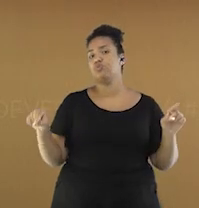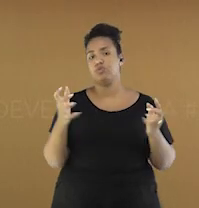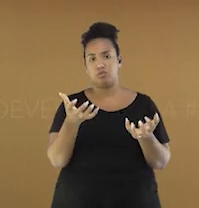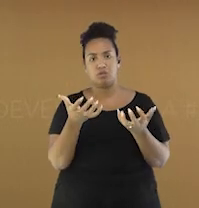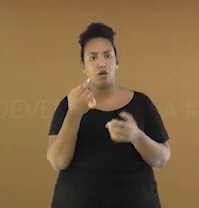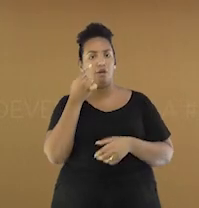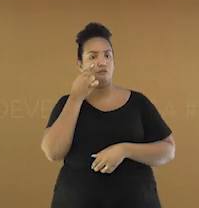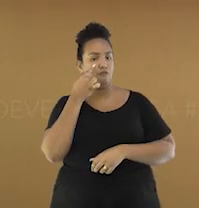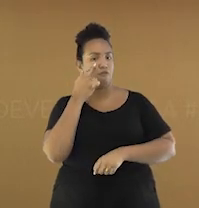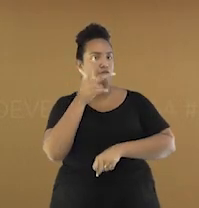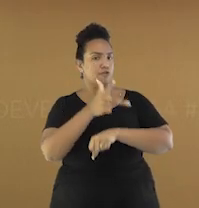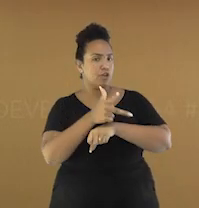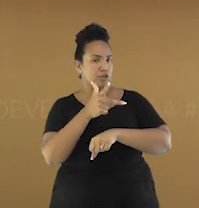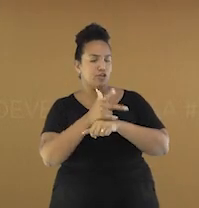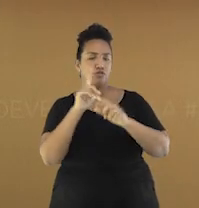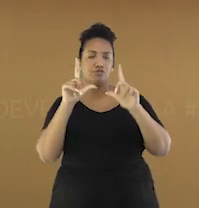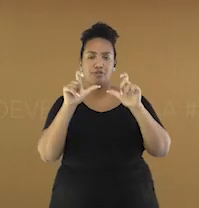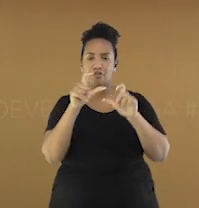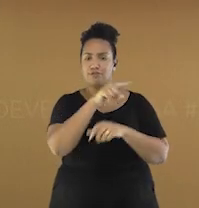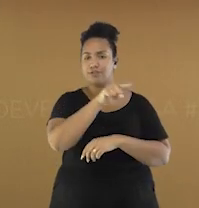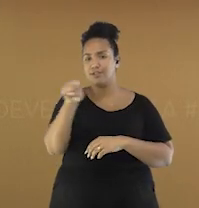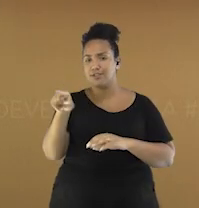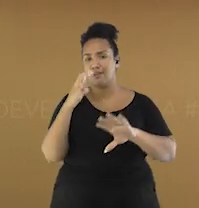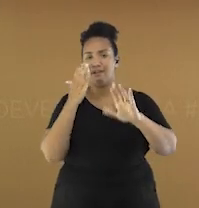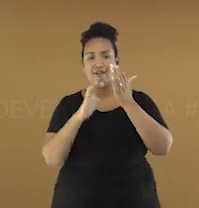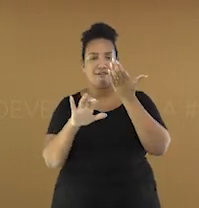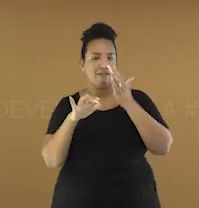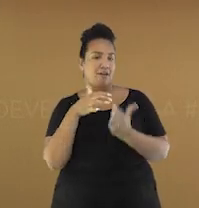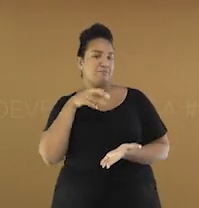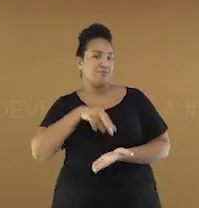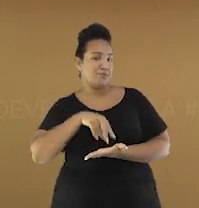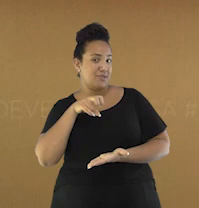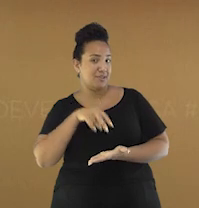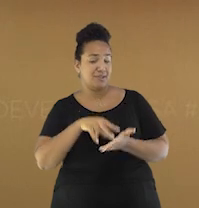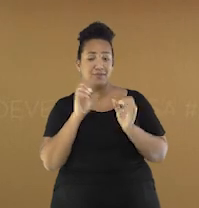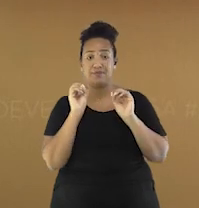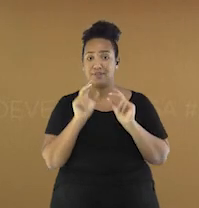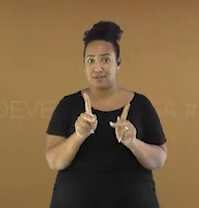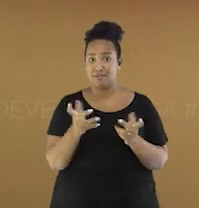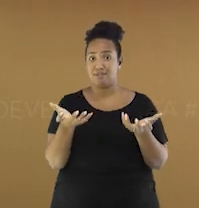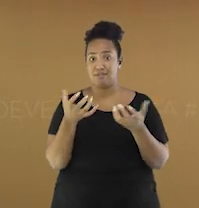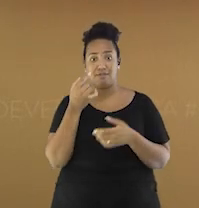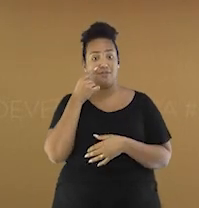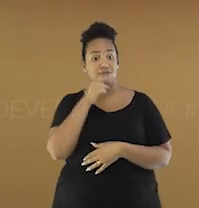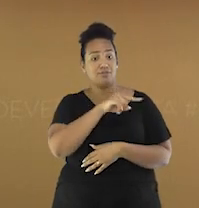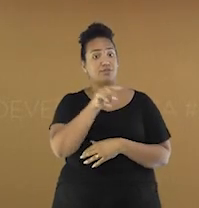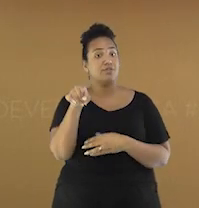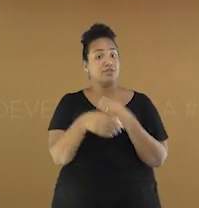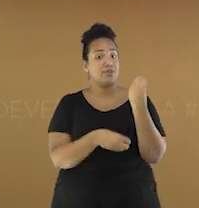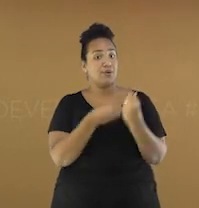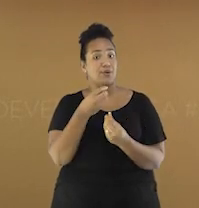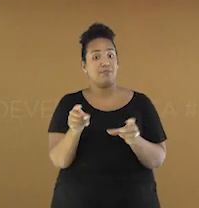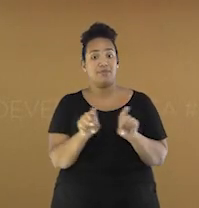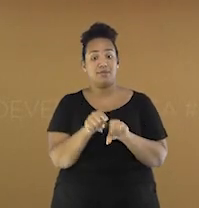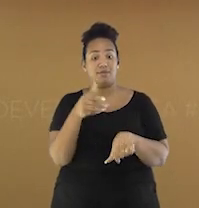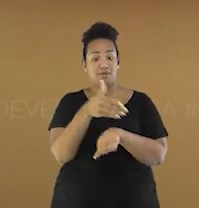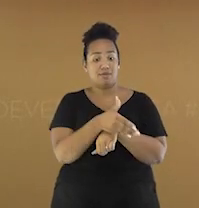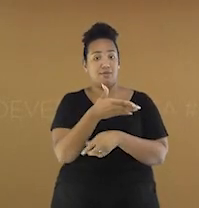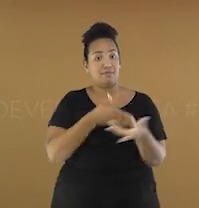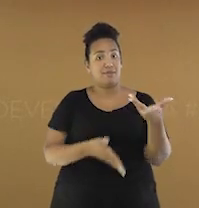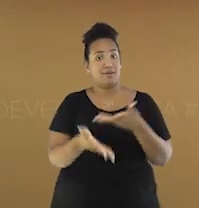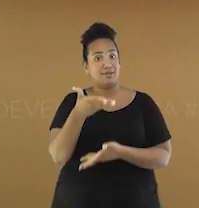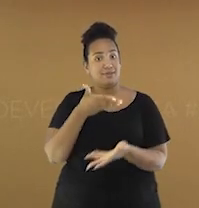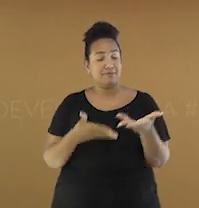ver todo mundo mandando vídeo pra gente, cantando, dançando, pulando. Queremos ver como ficou o ukulele de vocês e a